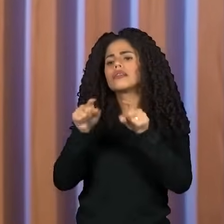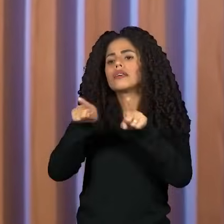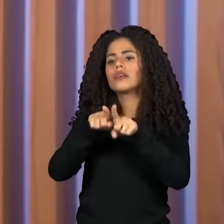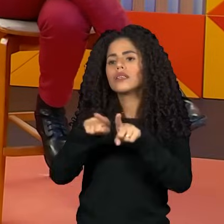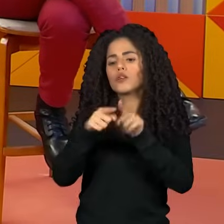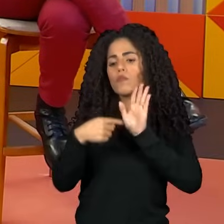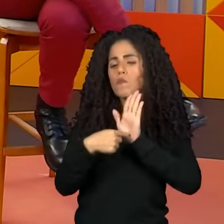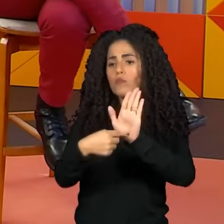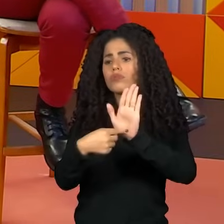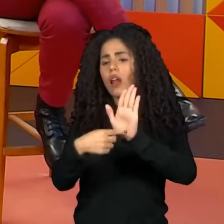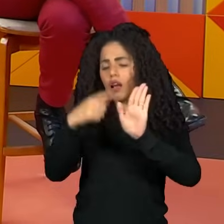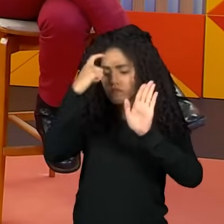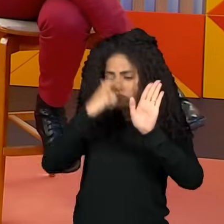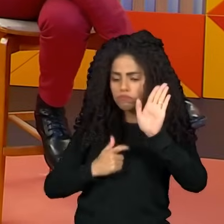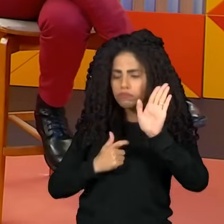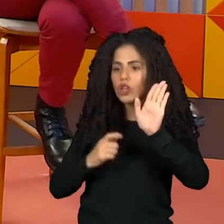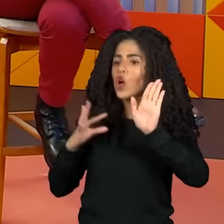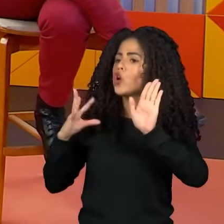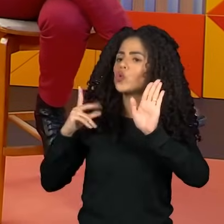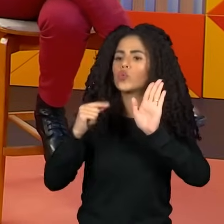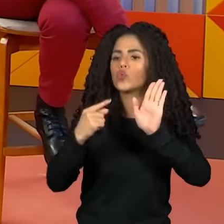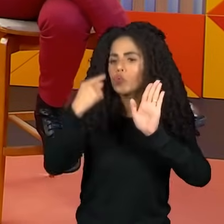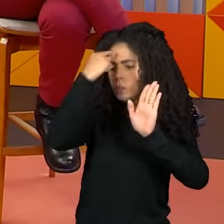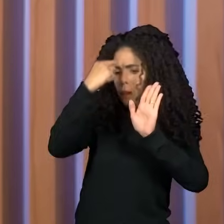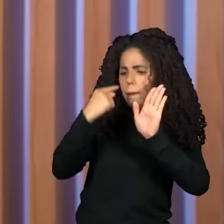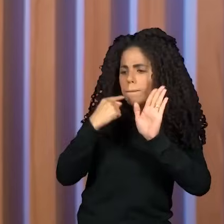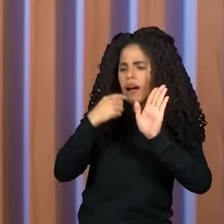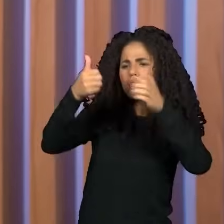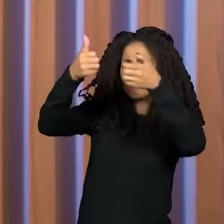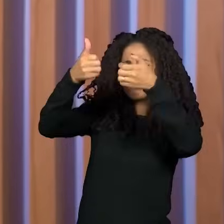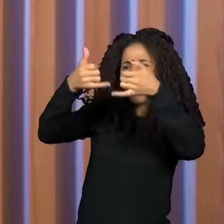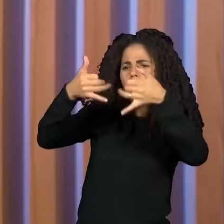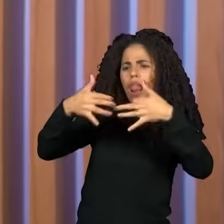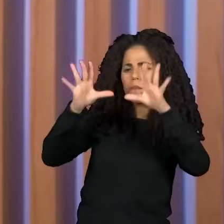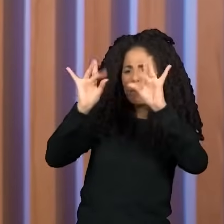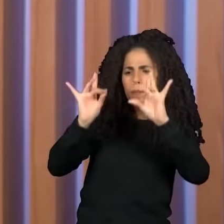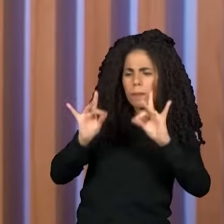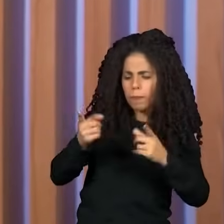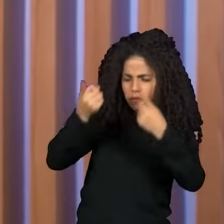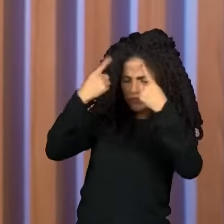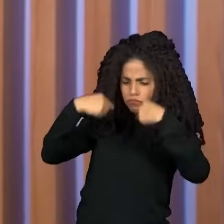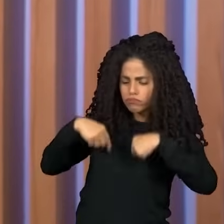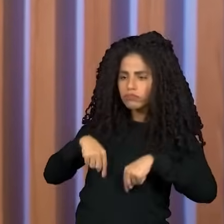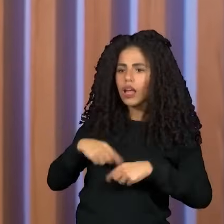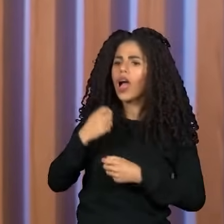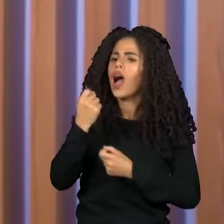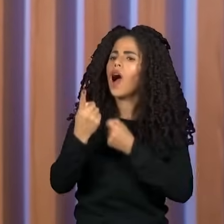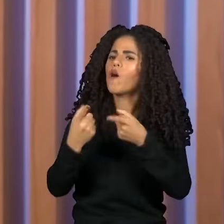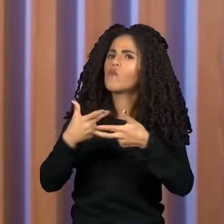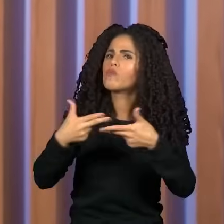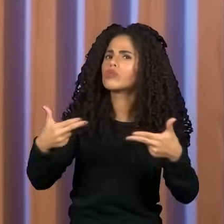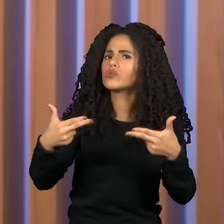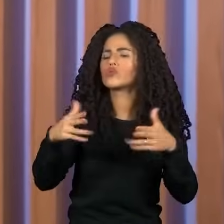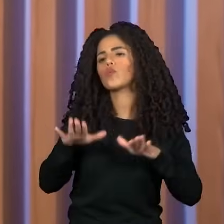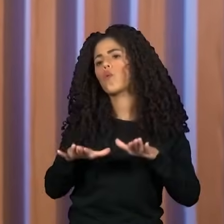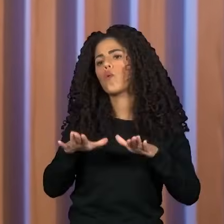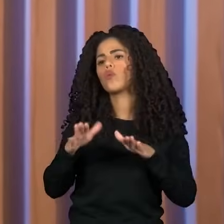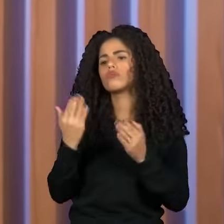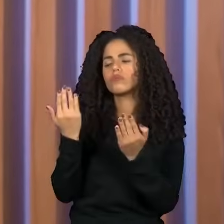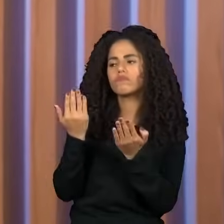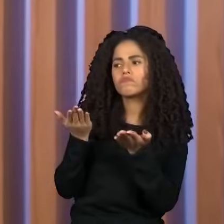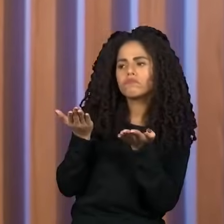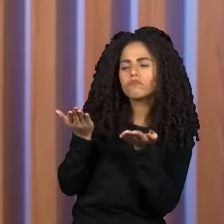de si. As pessoas colocam todo um bio que é para descrever os melhores traços. Tem algumas coisas que as pessoas colocam hoje em dia, tipo terapia em